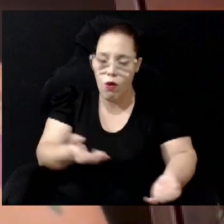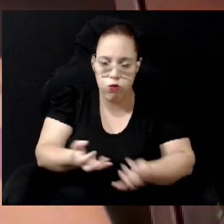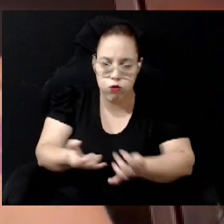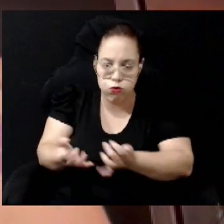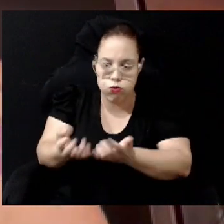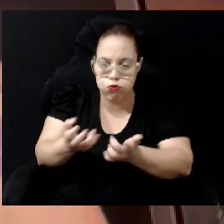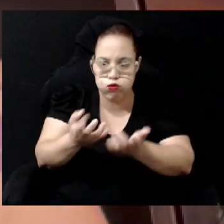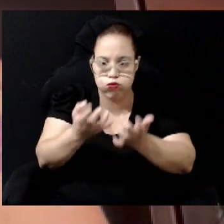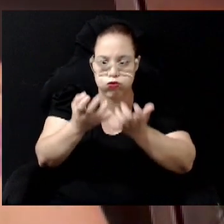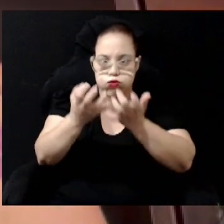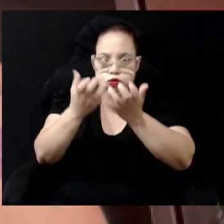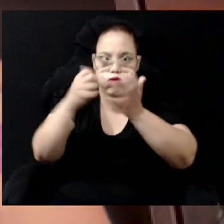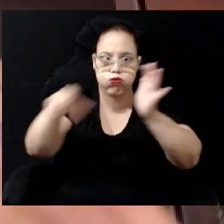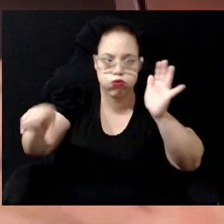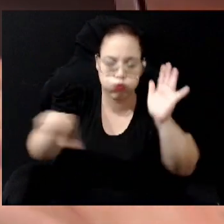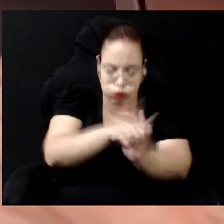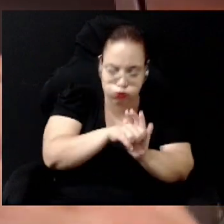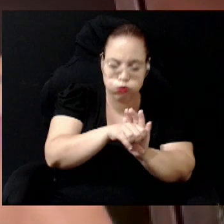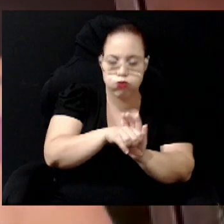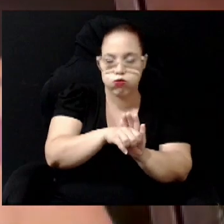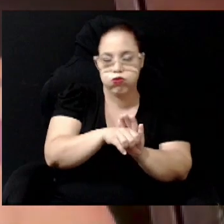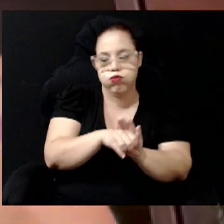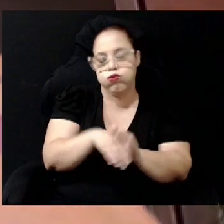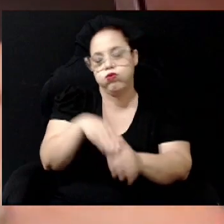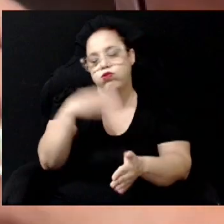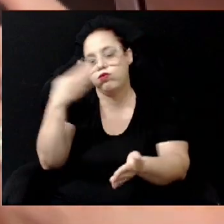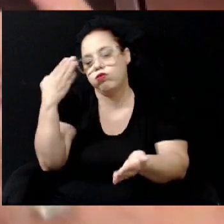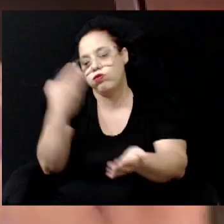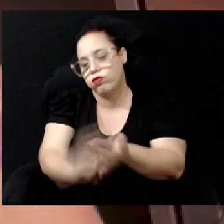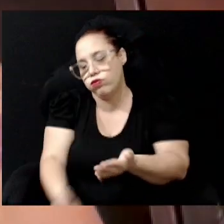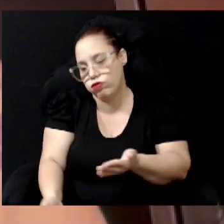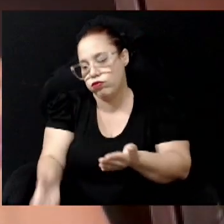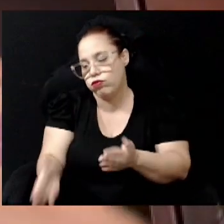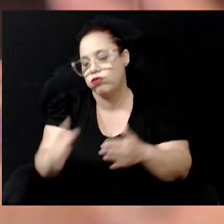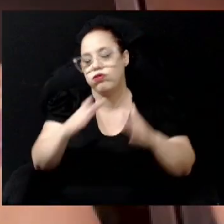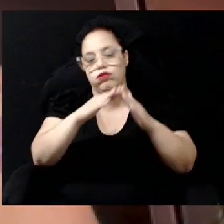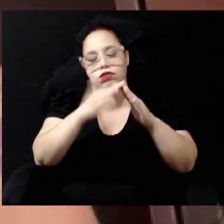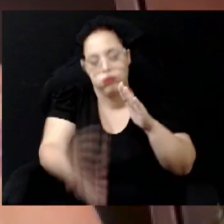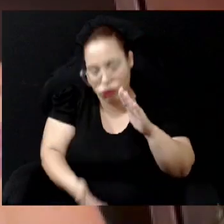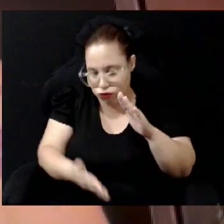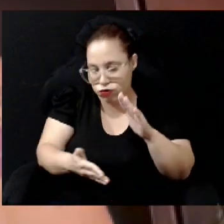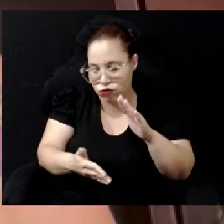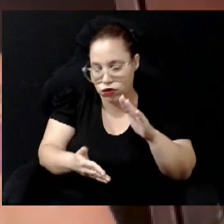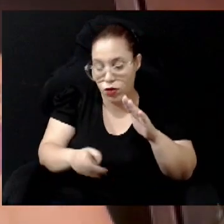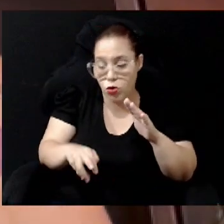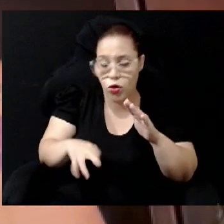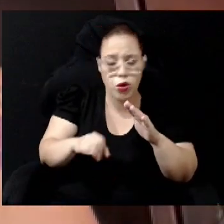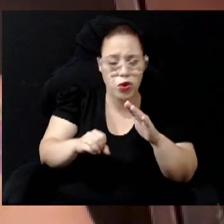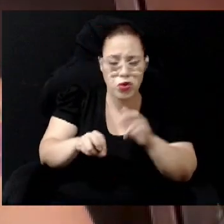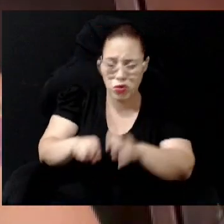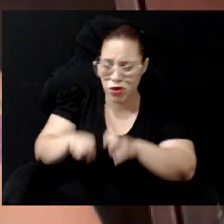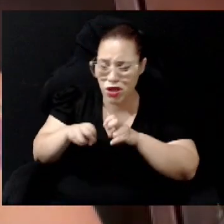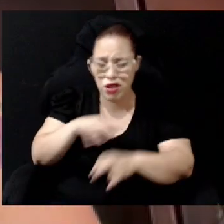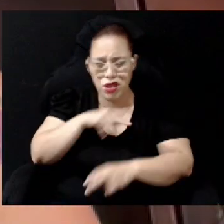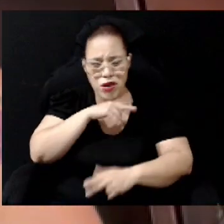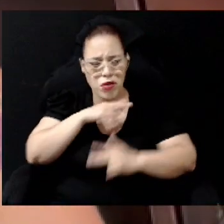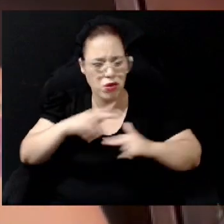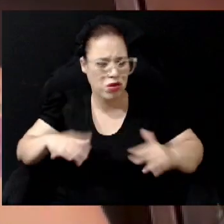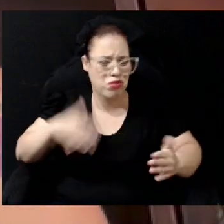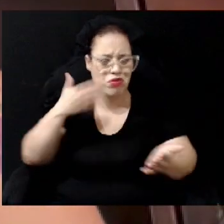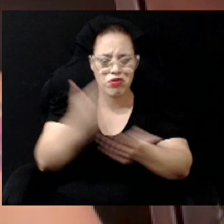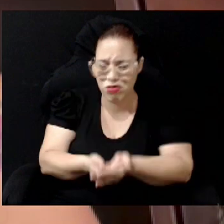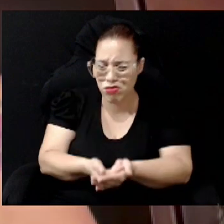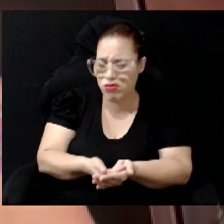importantes, né? Pessoas que perderam casa, que perderam produção, que perderam animais. Então,